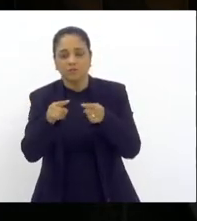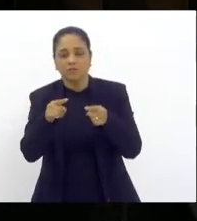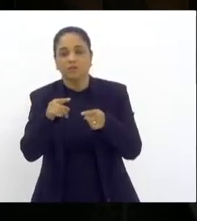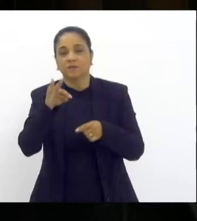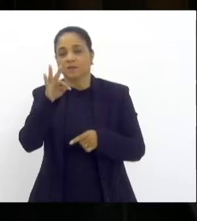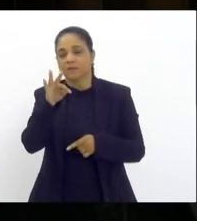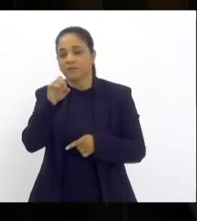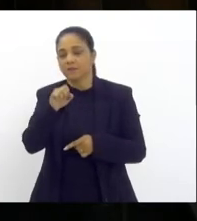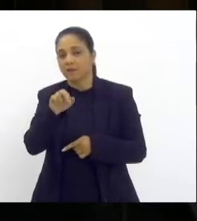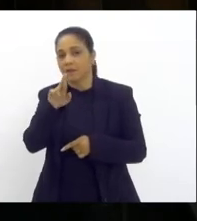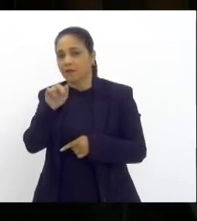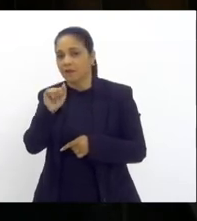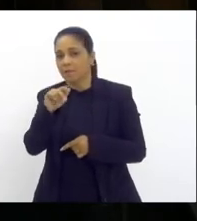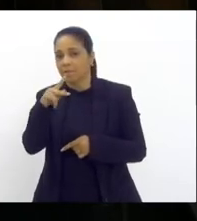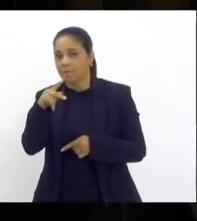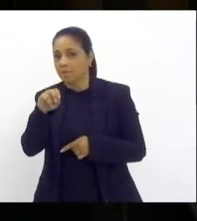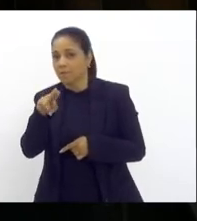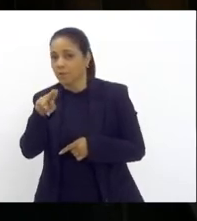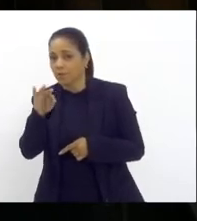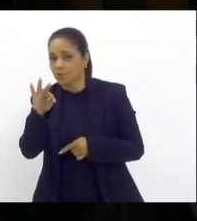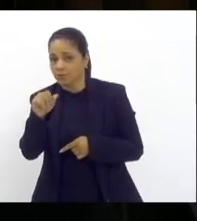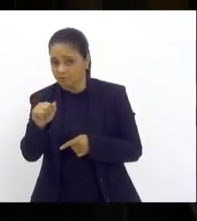é uma curiosidade, mas